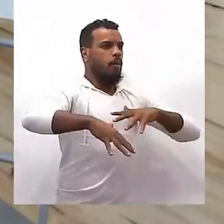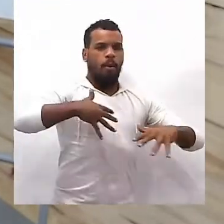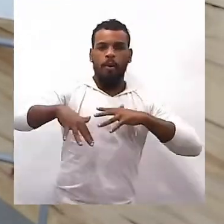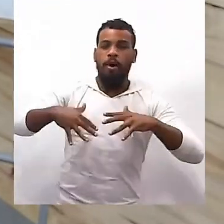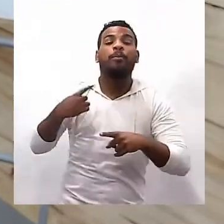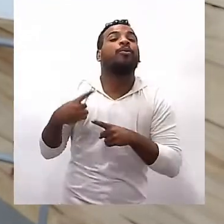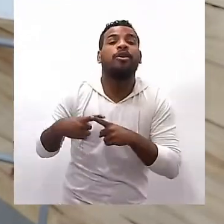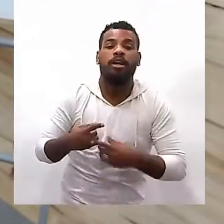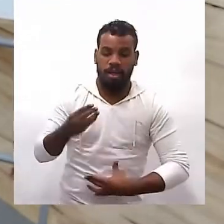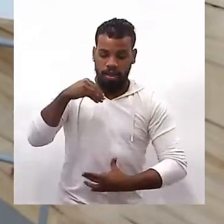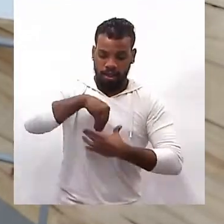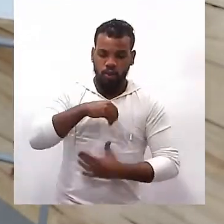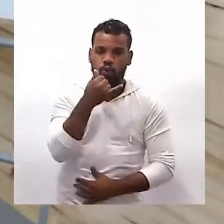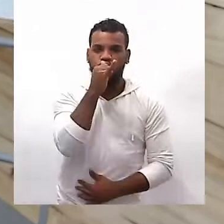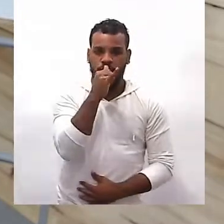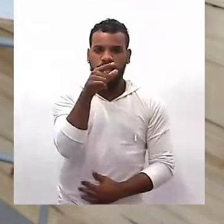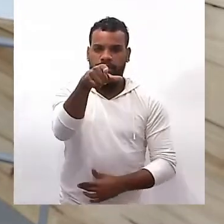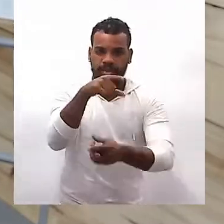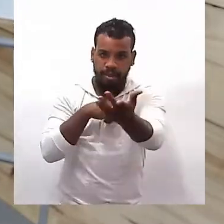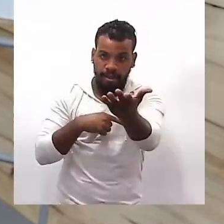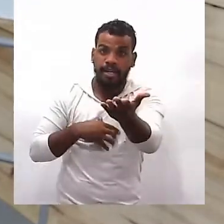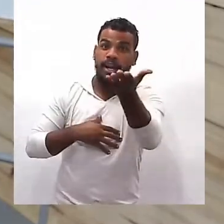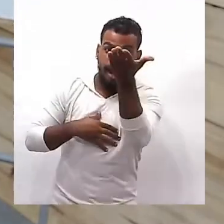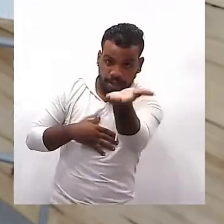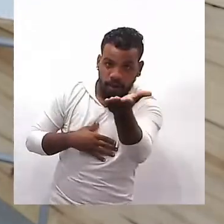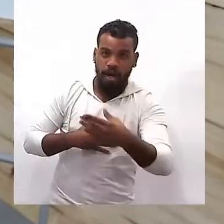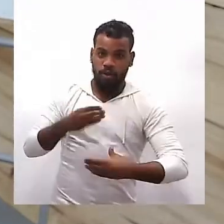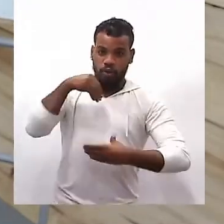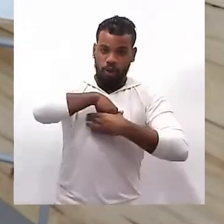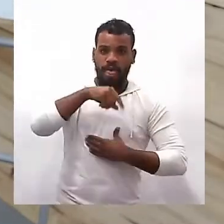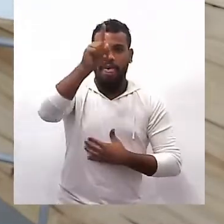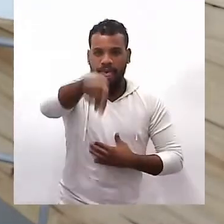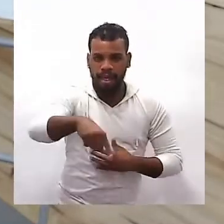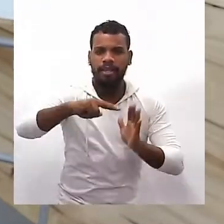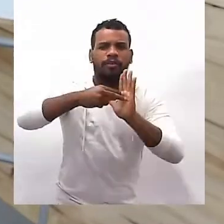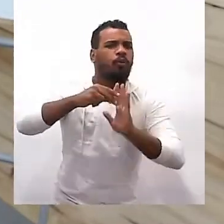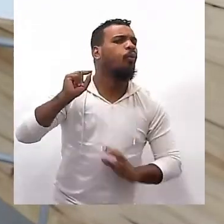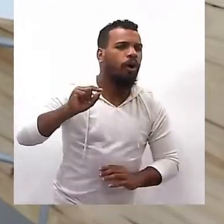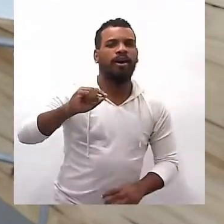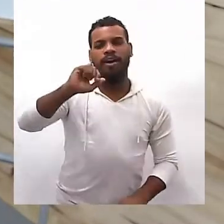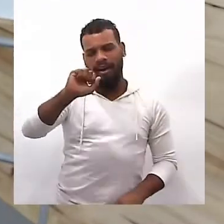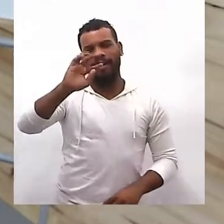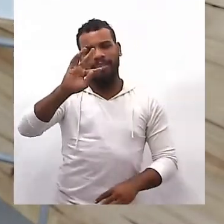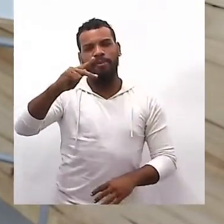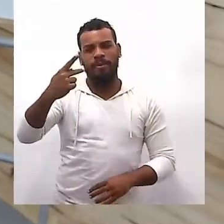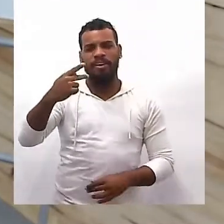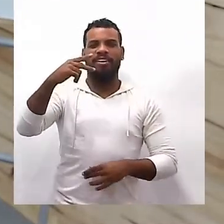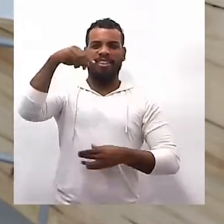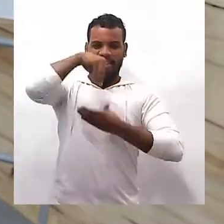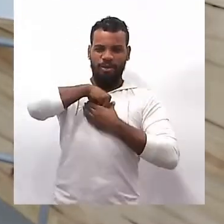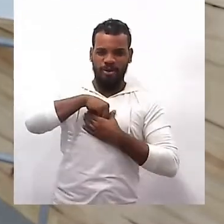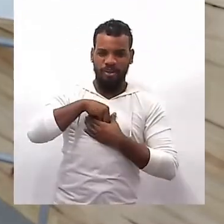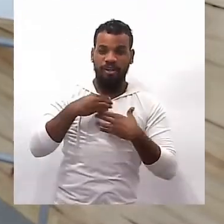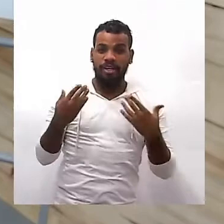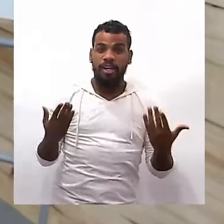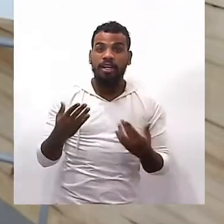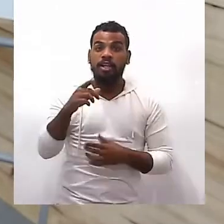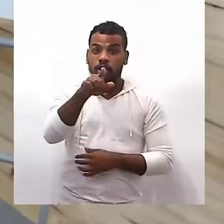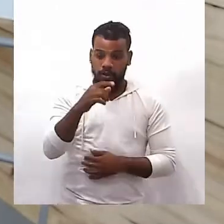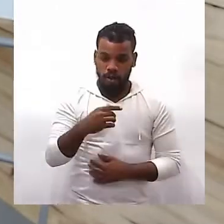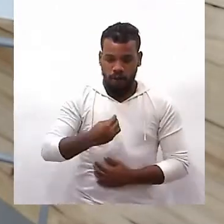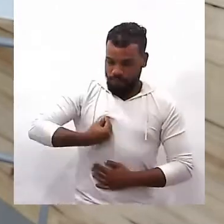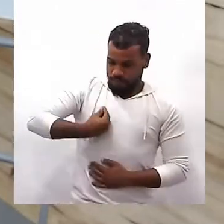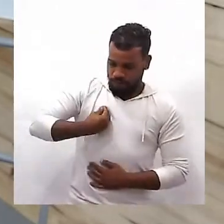porque tu tem energia. E essa energia vai ser exatamente o ATP. Então, quando um organismo vivo, ele faz